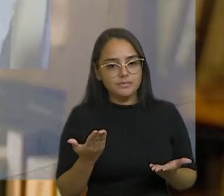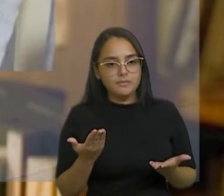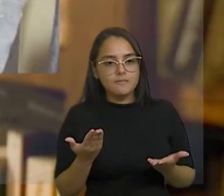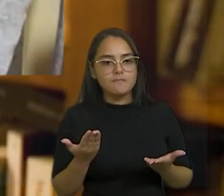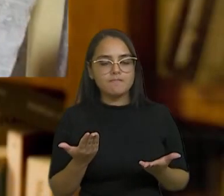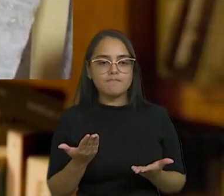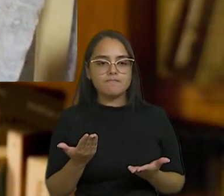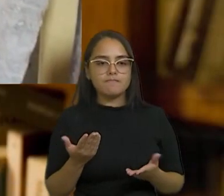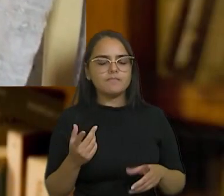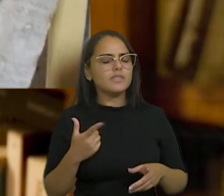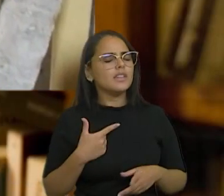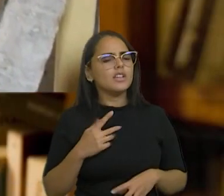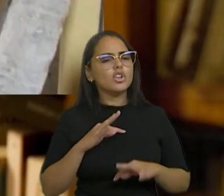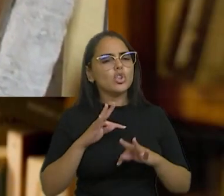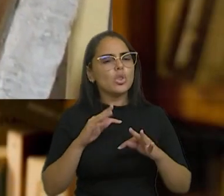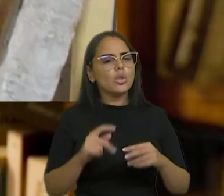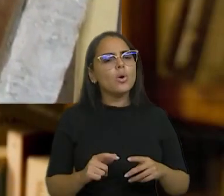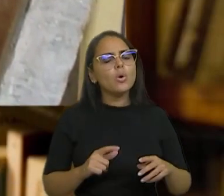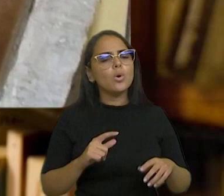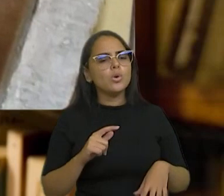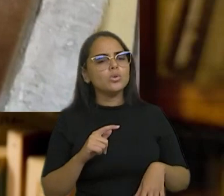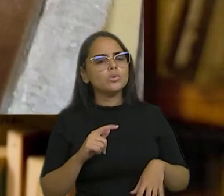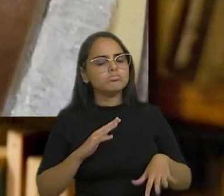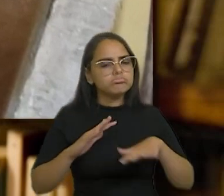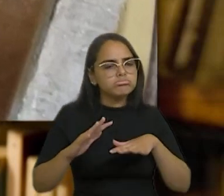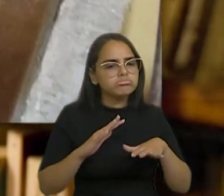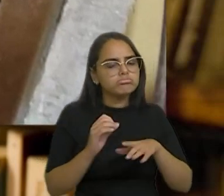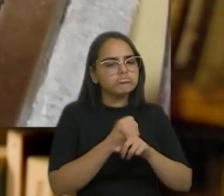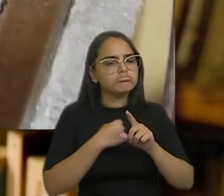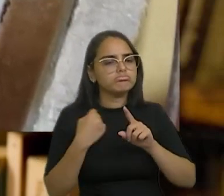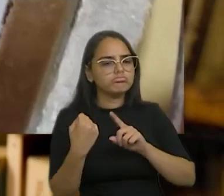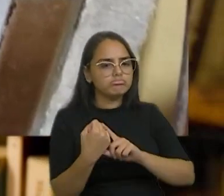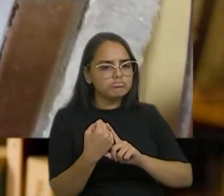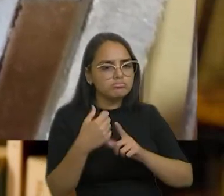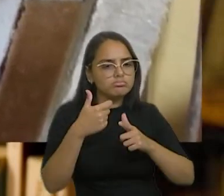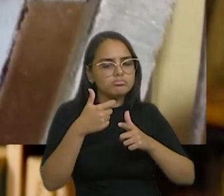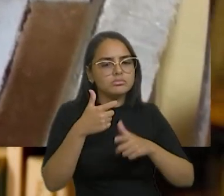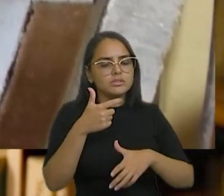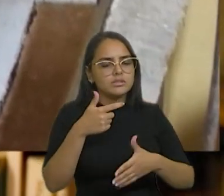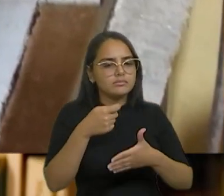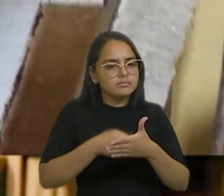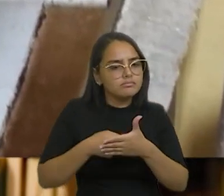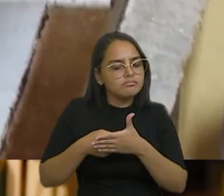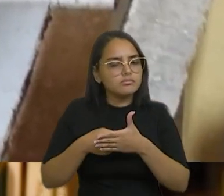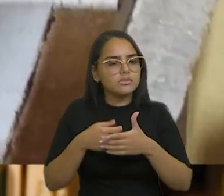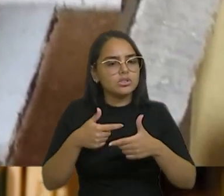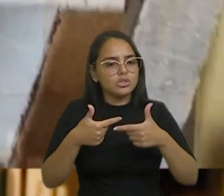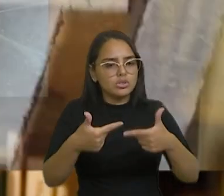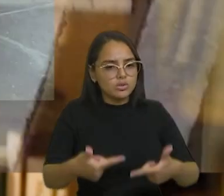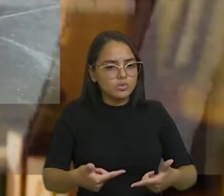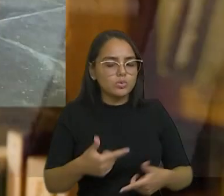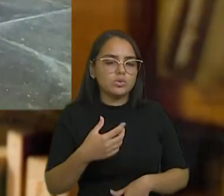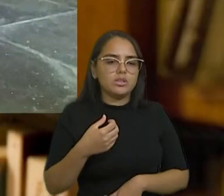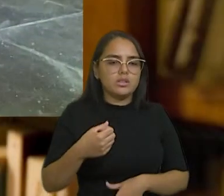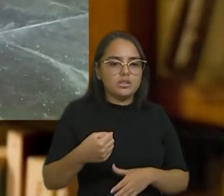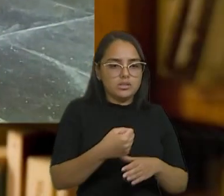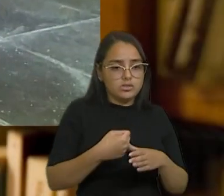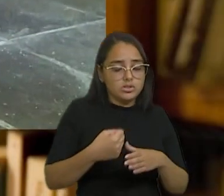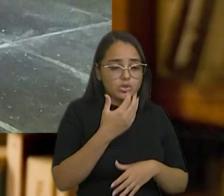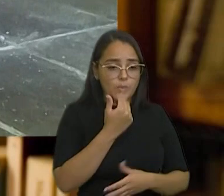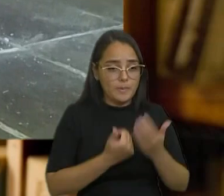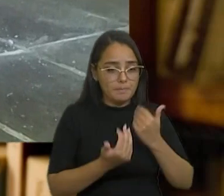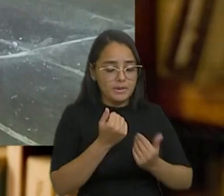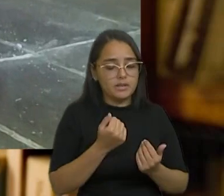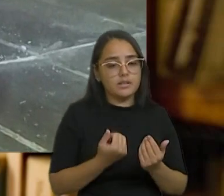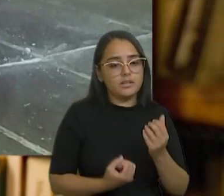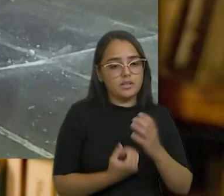E tem toda uma dinâmica social, de ludicidade gastronômica na produção da farinha. E tem um